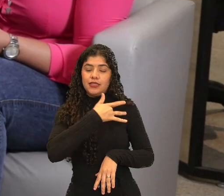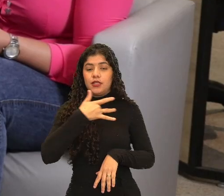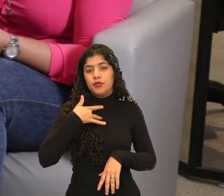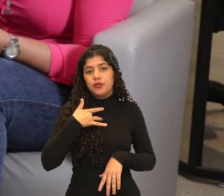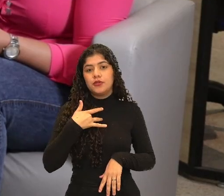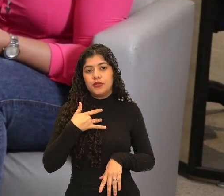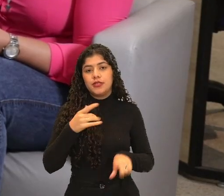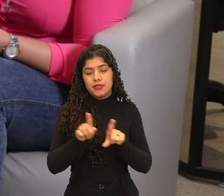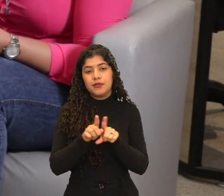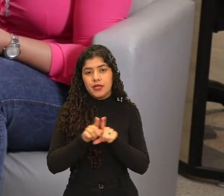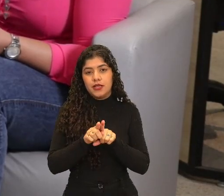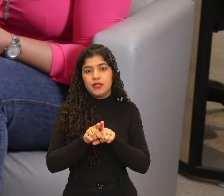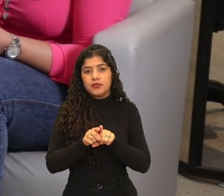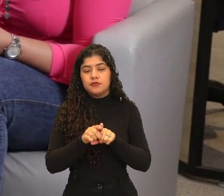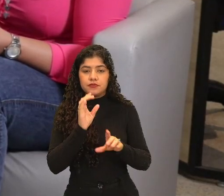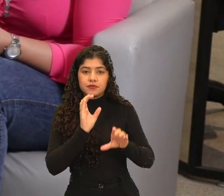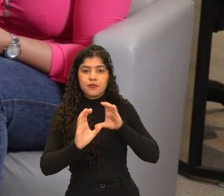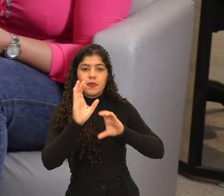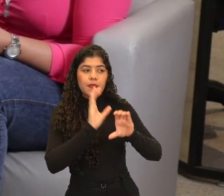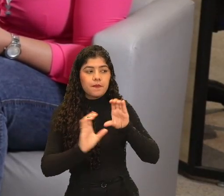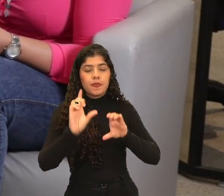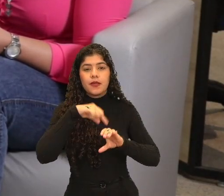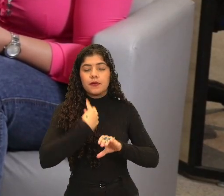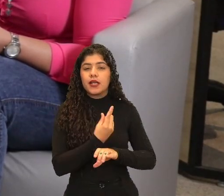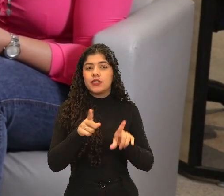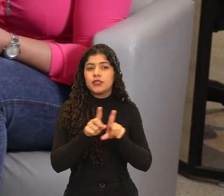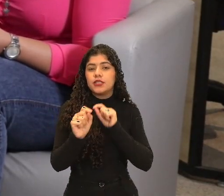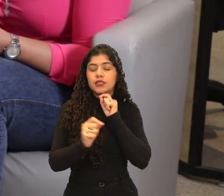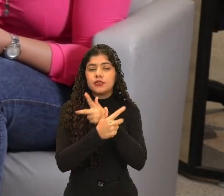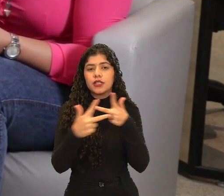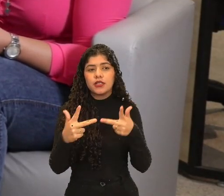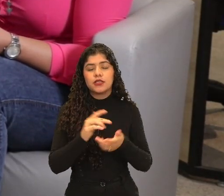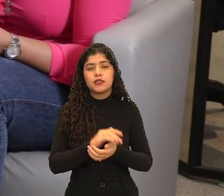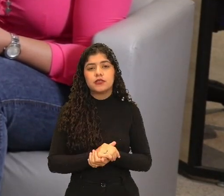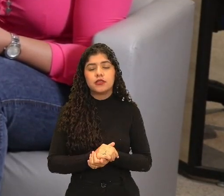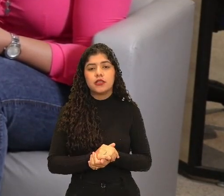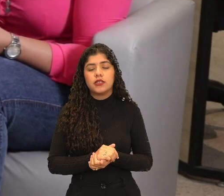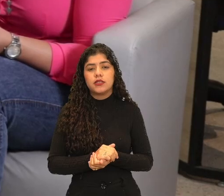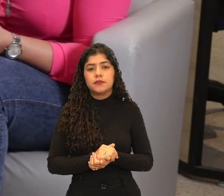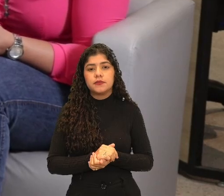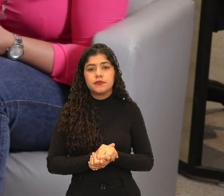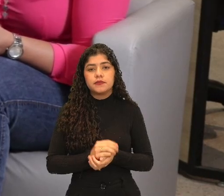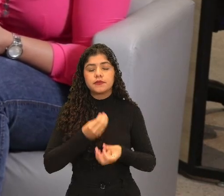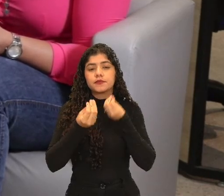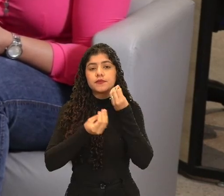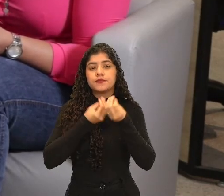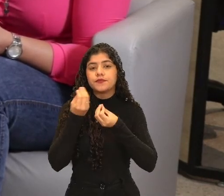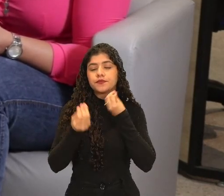vista educacional. Eu queria que vocês falassem um pouquinho para a gente sobre esses desafios que vocês encontram após,